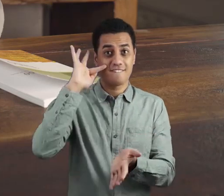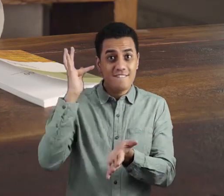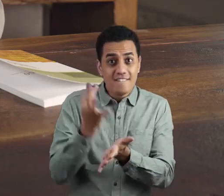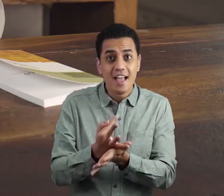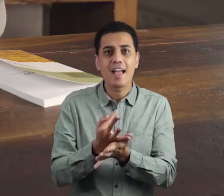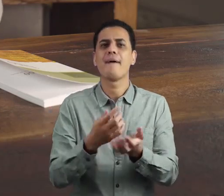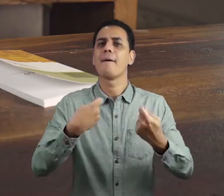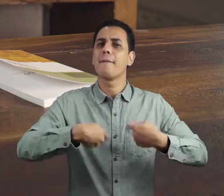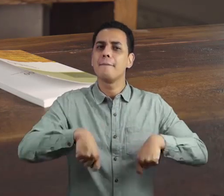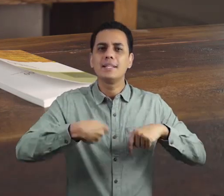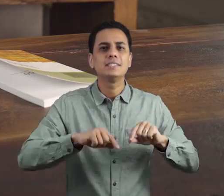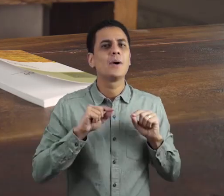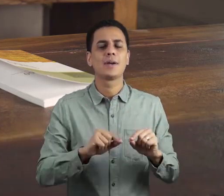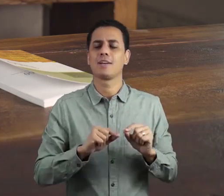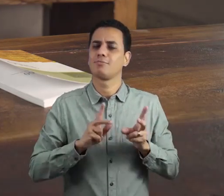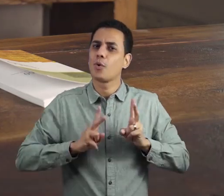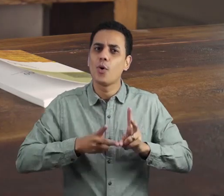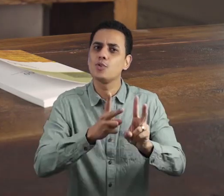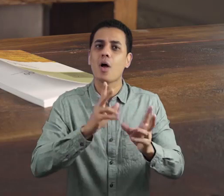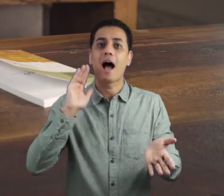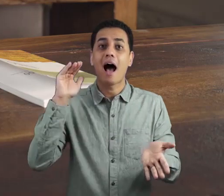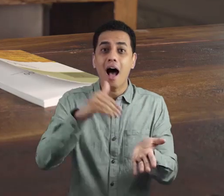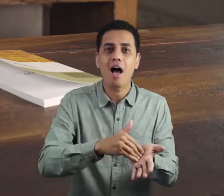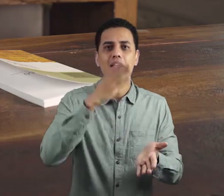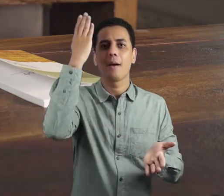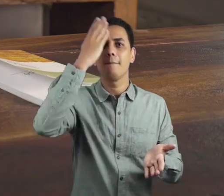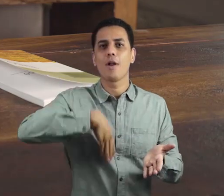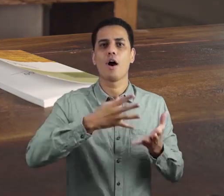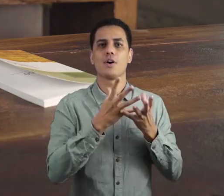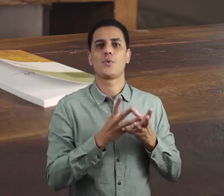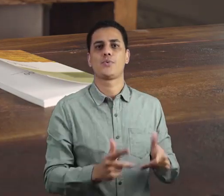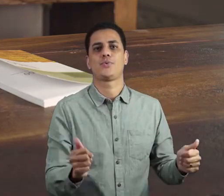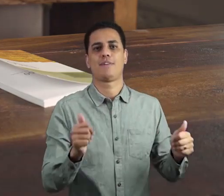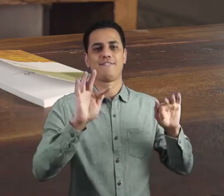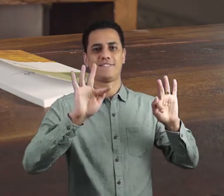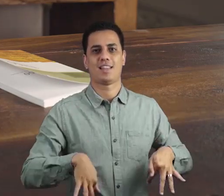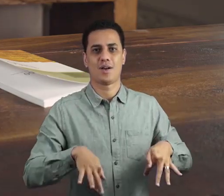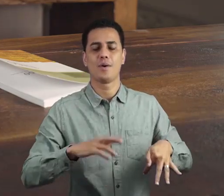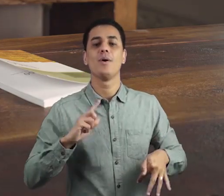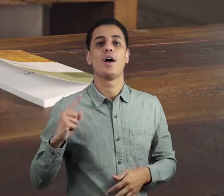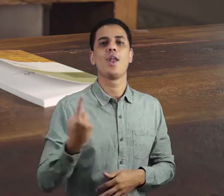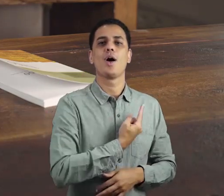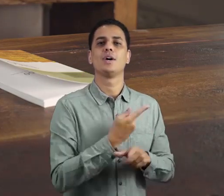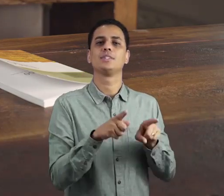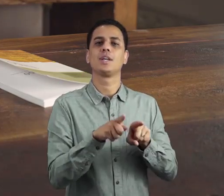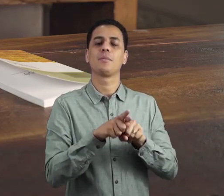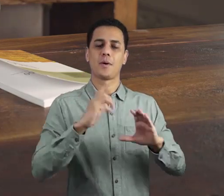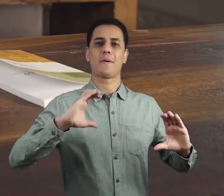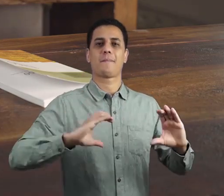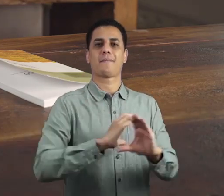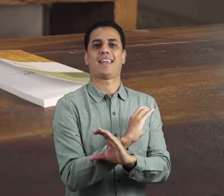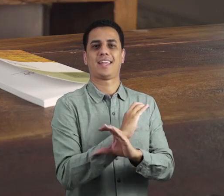no Senhor. E aí ele dá três exemplos de paciência e perseverança. Ele fala do agricultor,